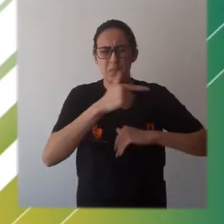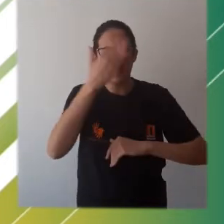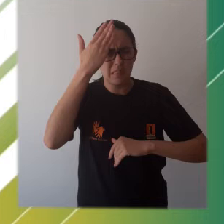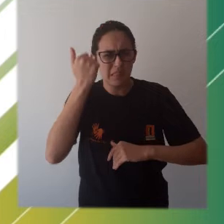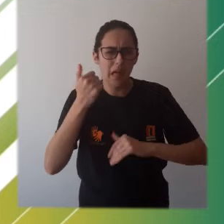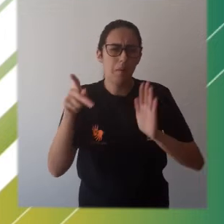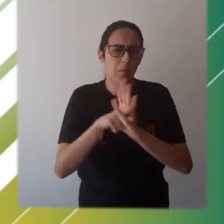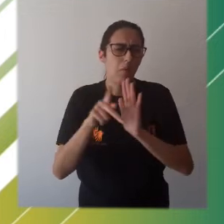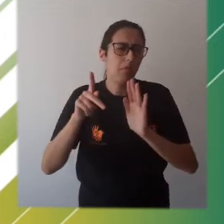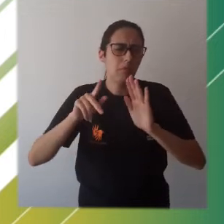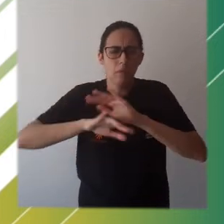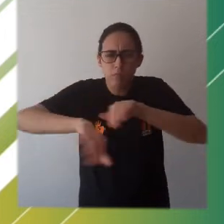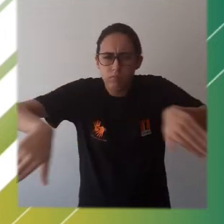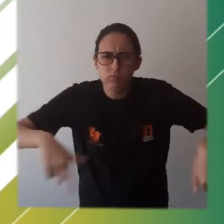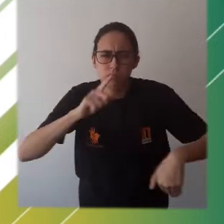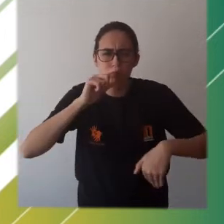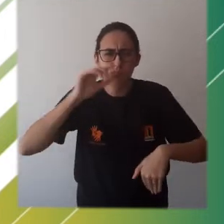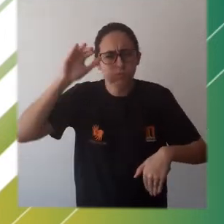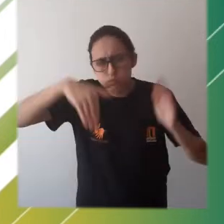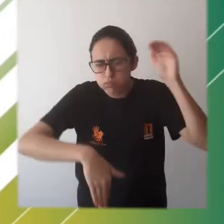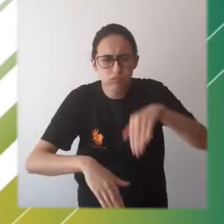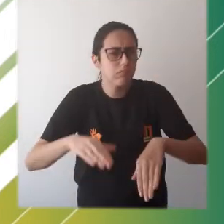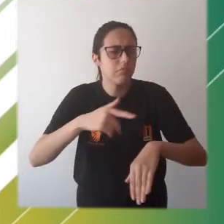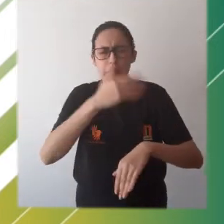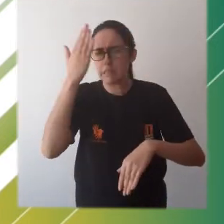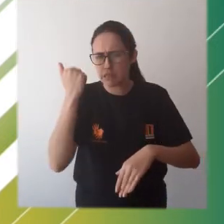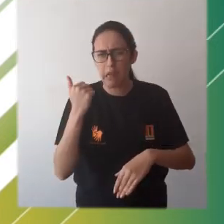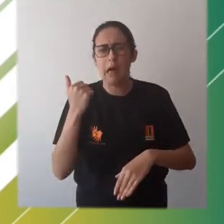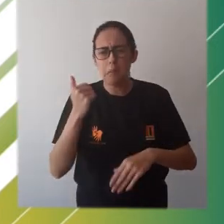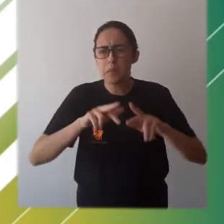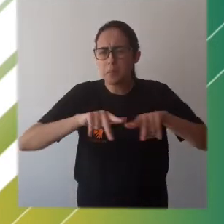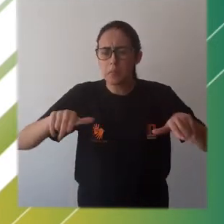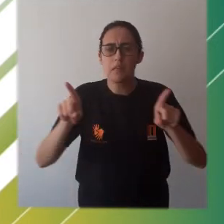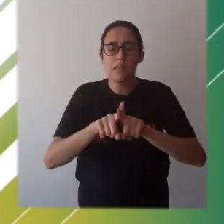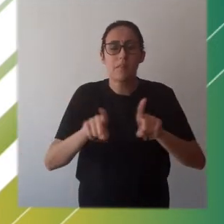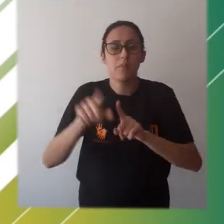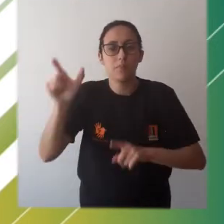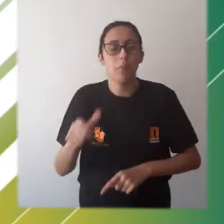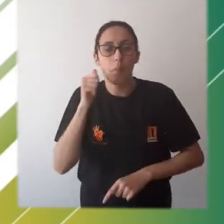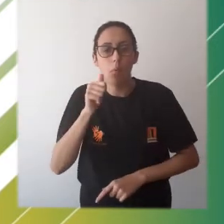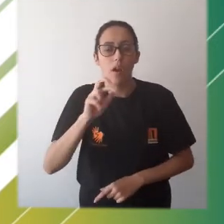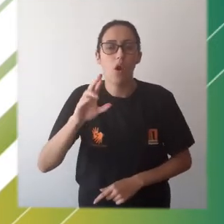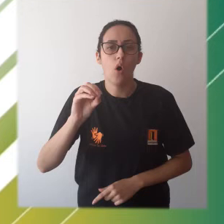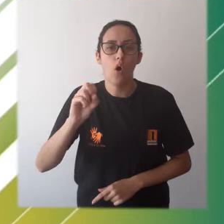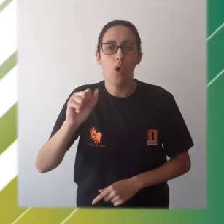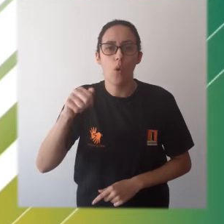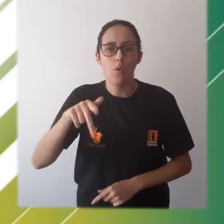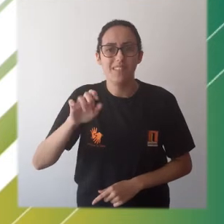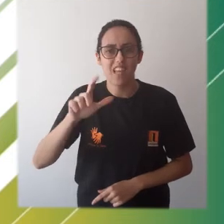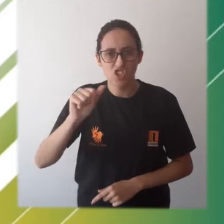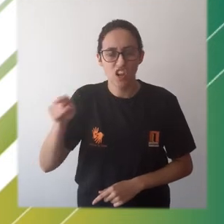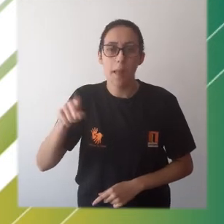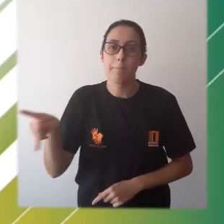diversas modalidades, na natação, no rugby, paralímpica. Nós temos a Rosângela, que é